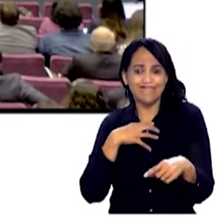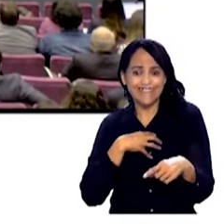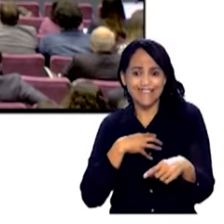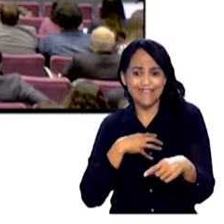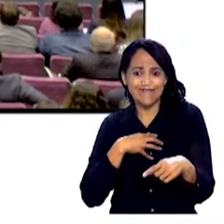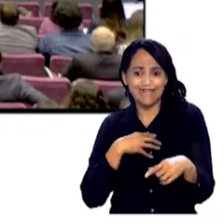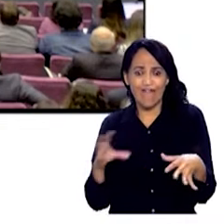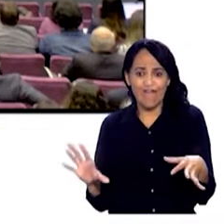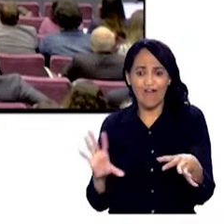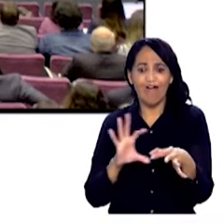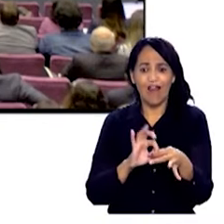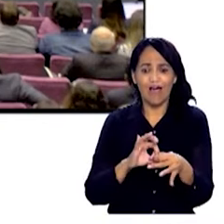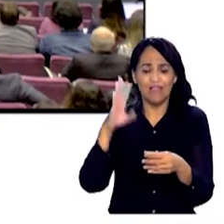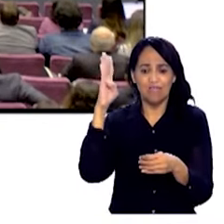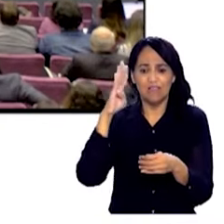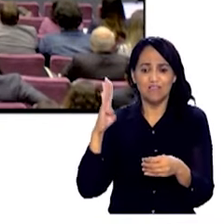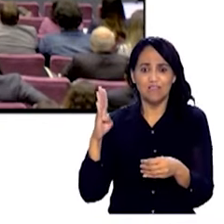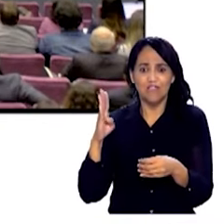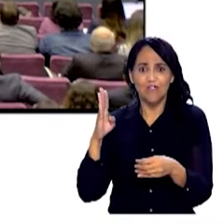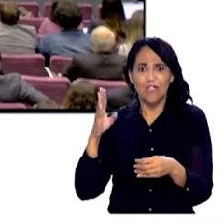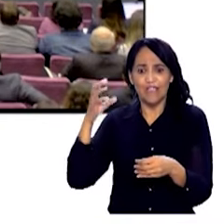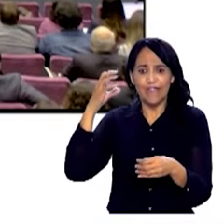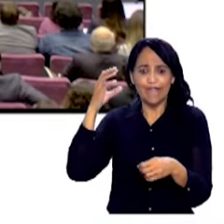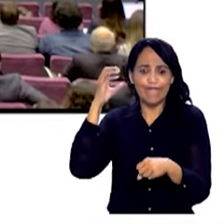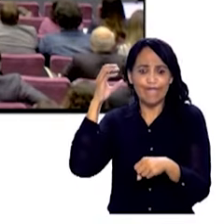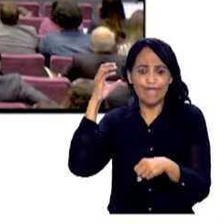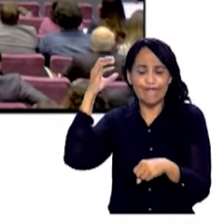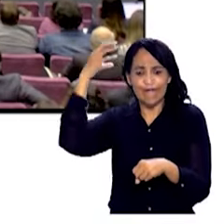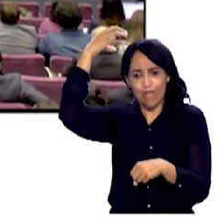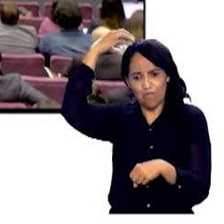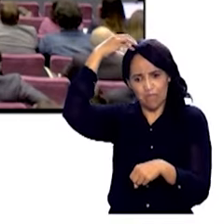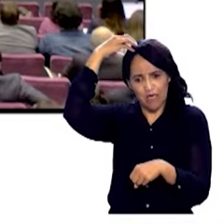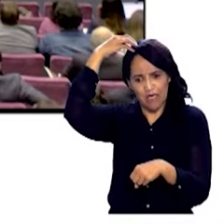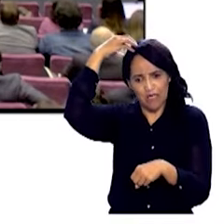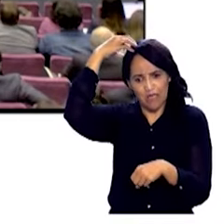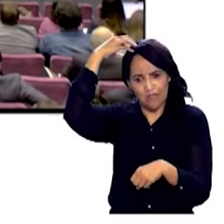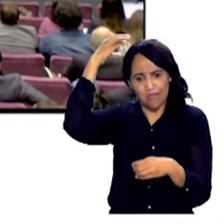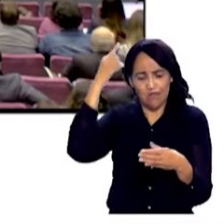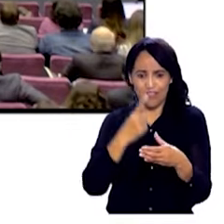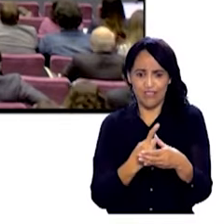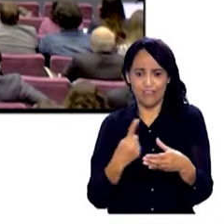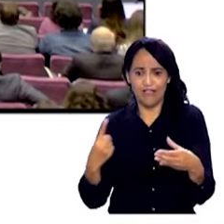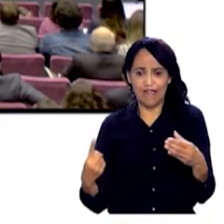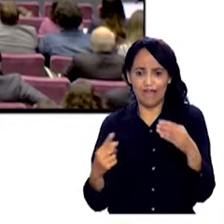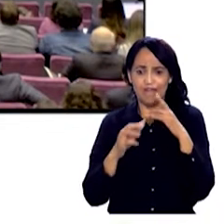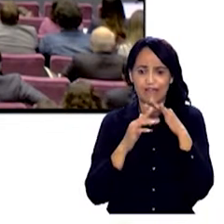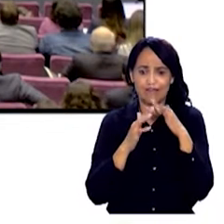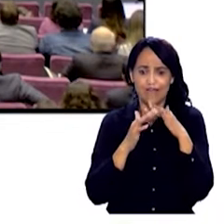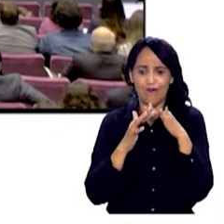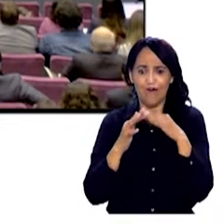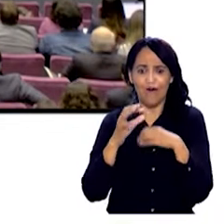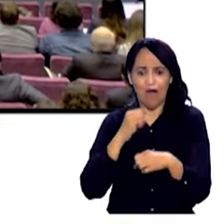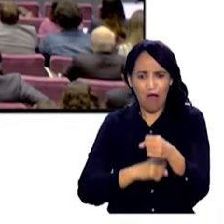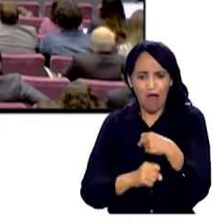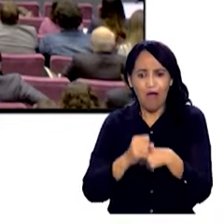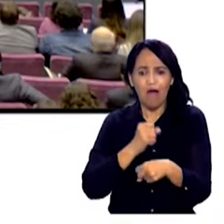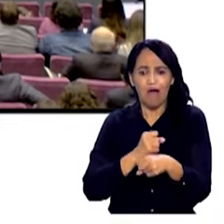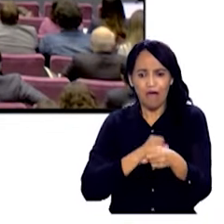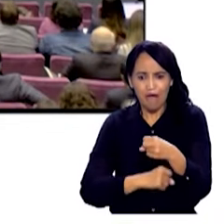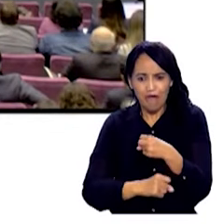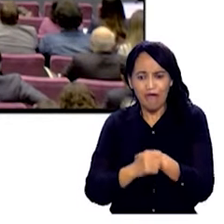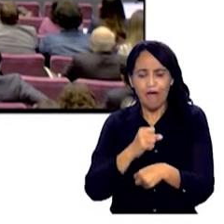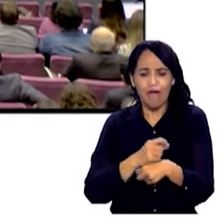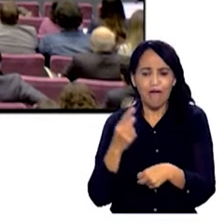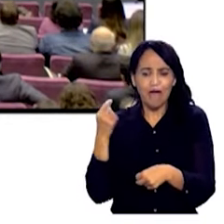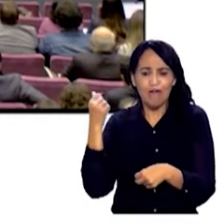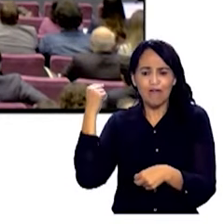saído tantos anos atrás eh e eu me lembro pela e e e essa minha vinculação com o Brasil vem de tempo e vem com esse auditório